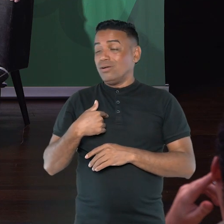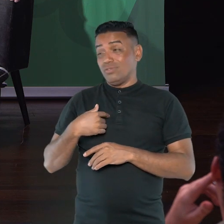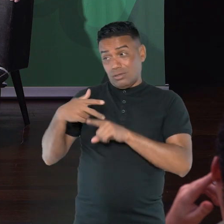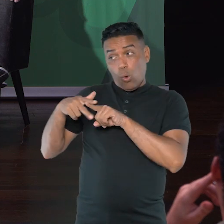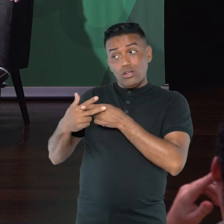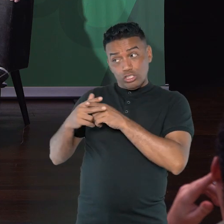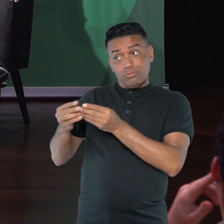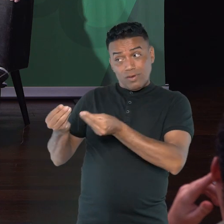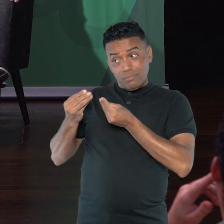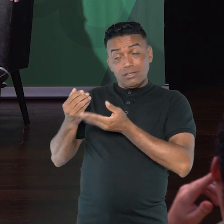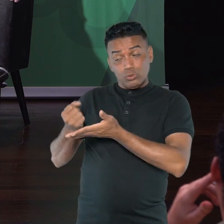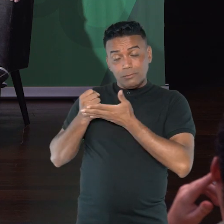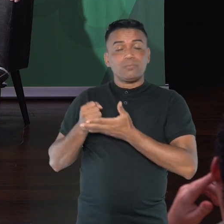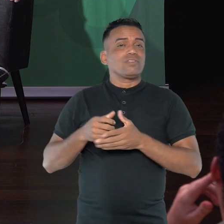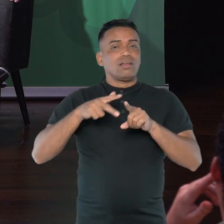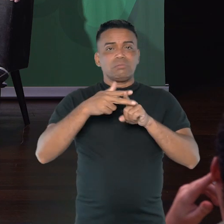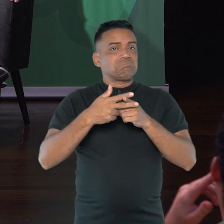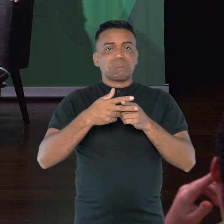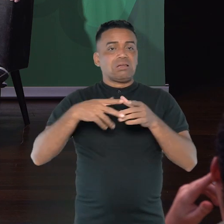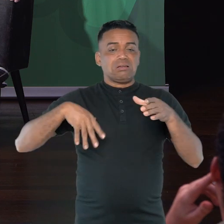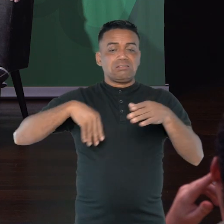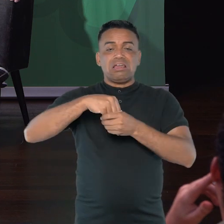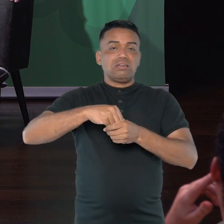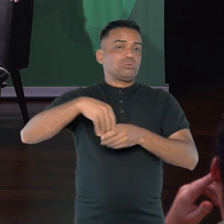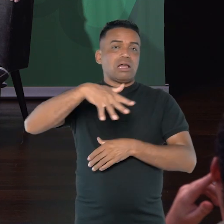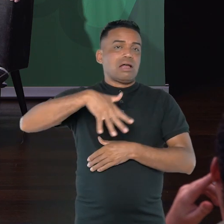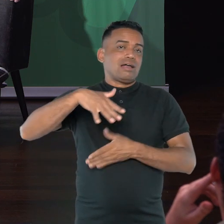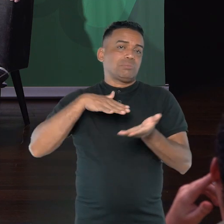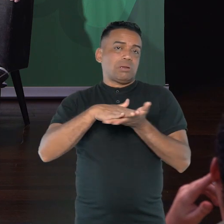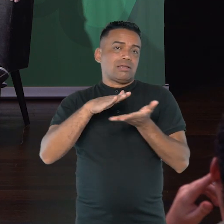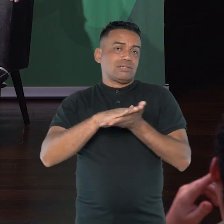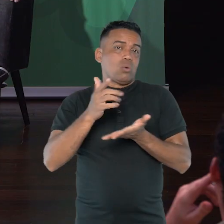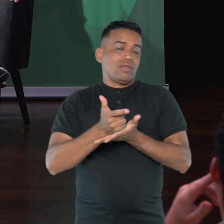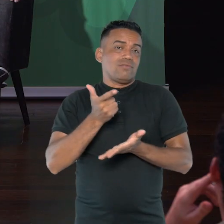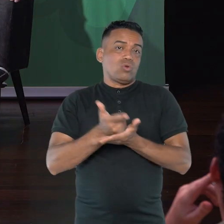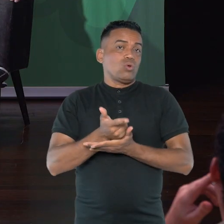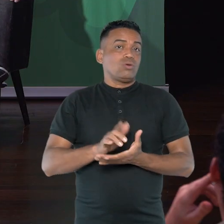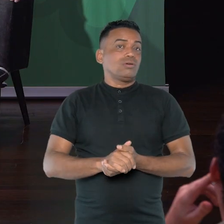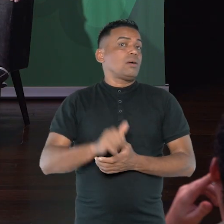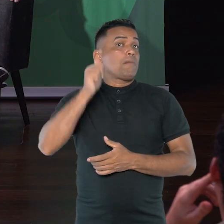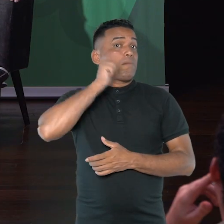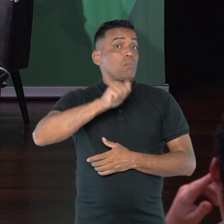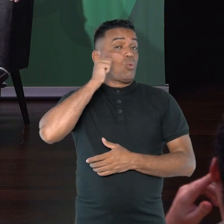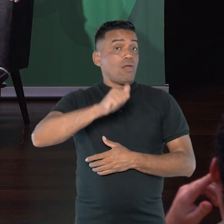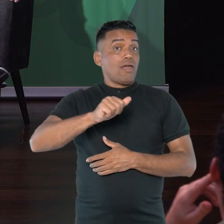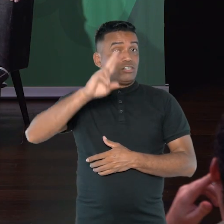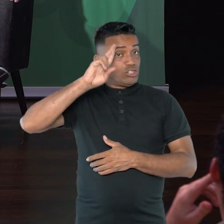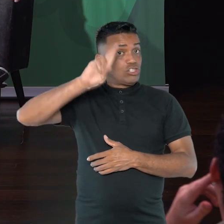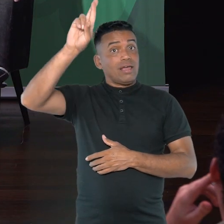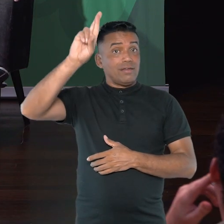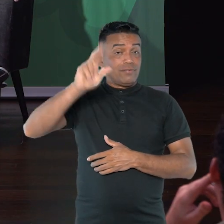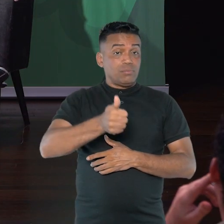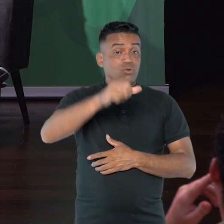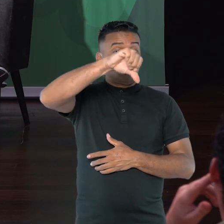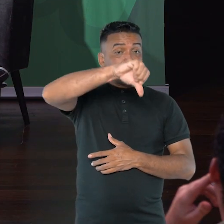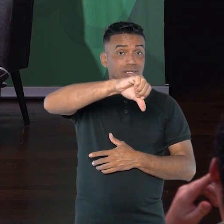corrigir se eu estiver errado, mas eu considero inexistente no mercado editorial da época, que era uma mulher no comando de uma casa editorial nos anos 40 e